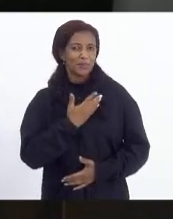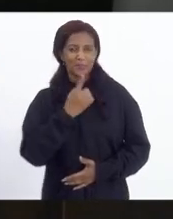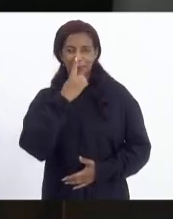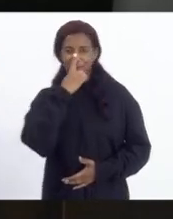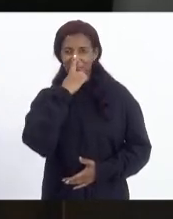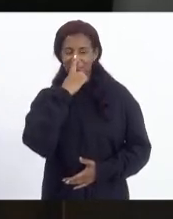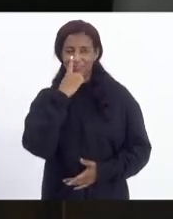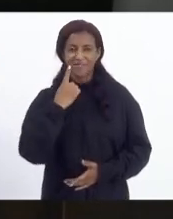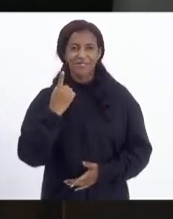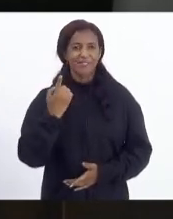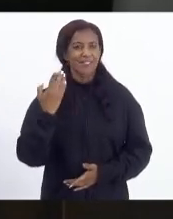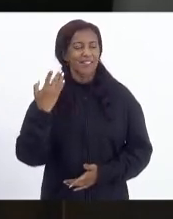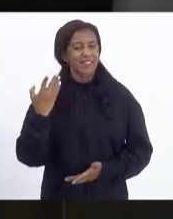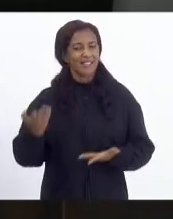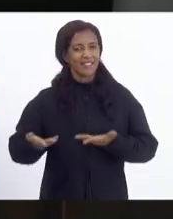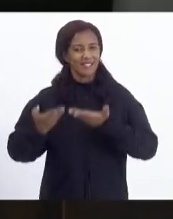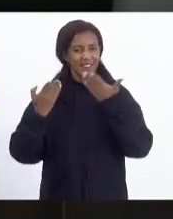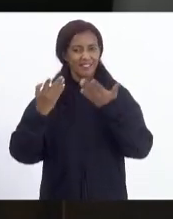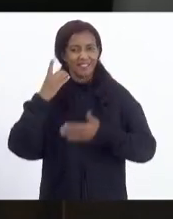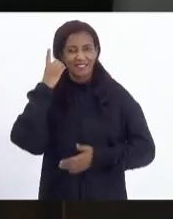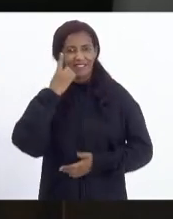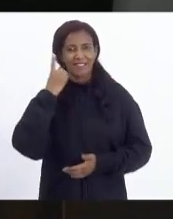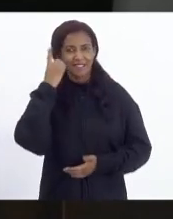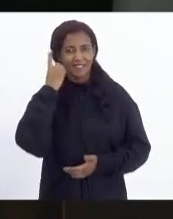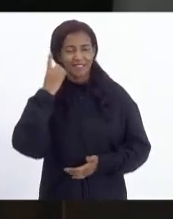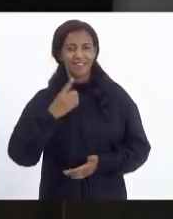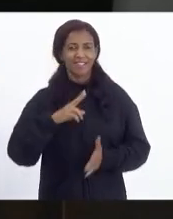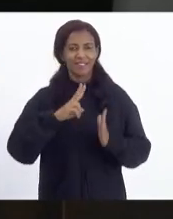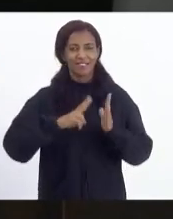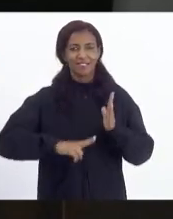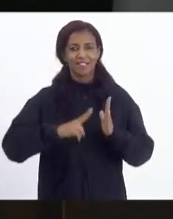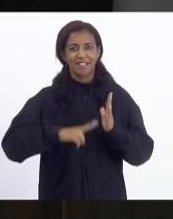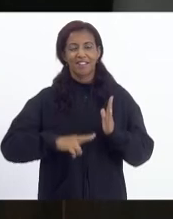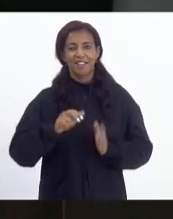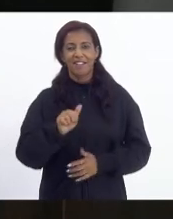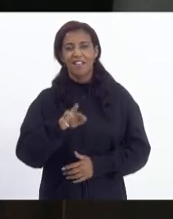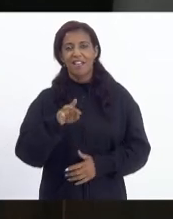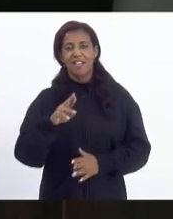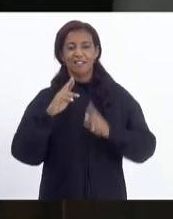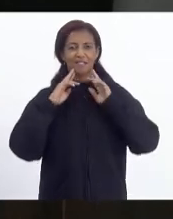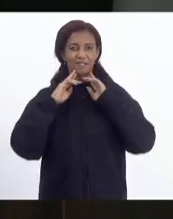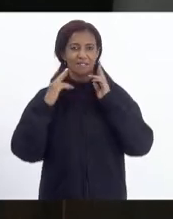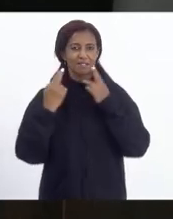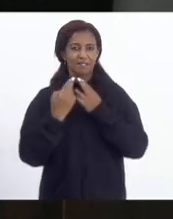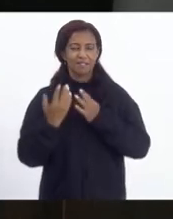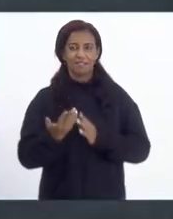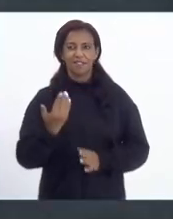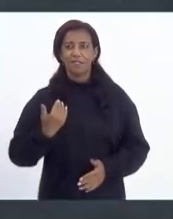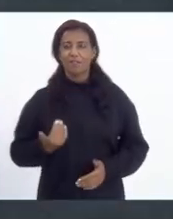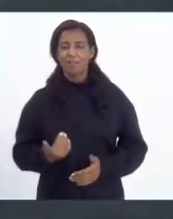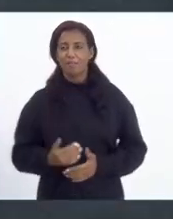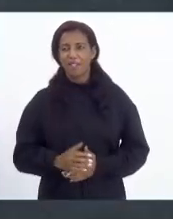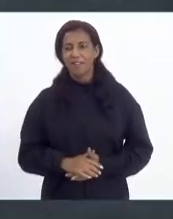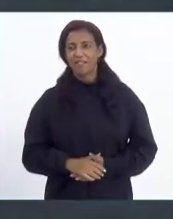e grande Deputado grande parlamentar para fazer a leitura da ata da sessão anterior